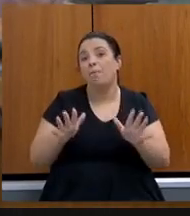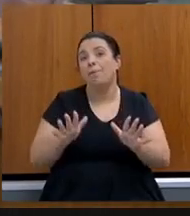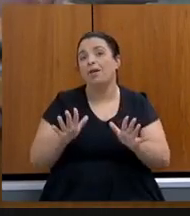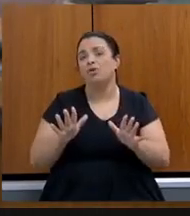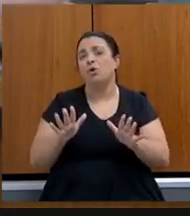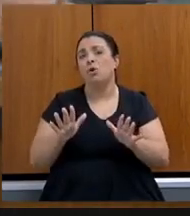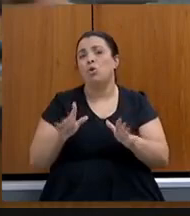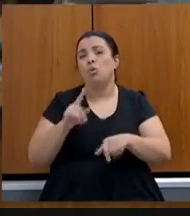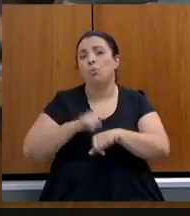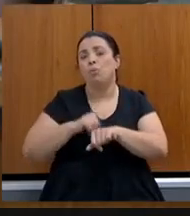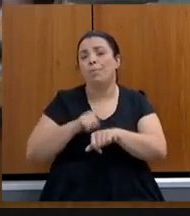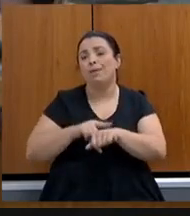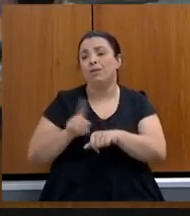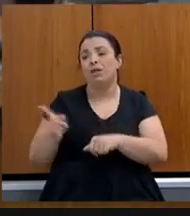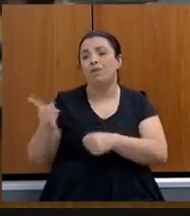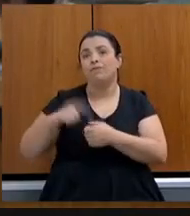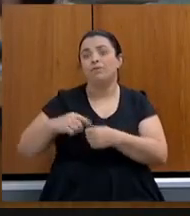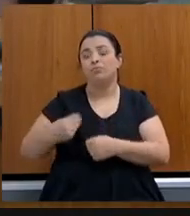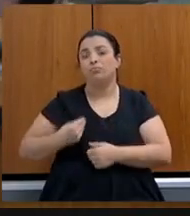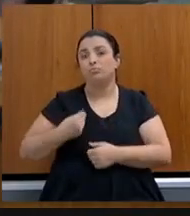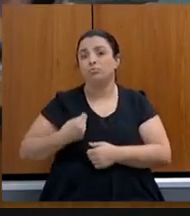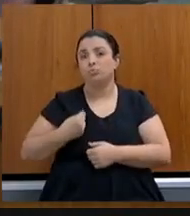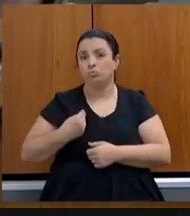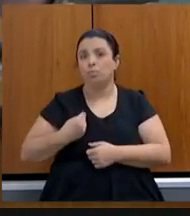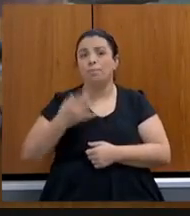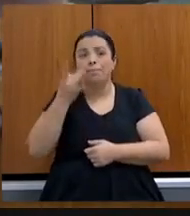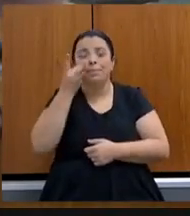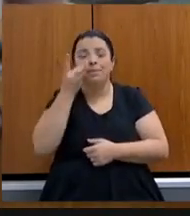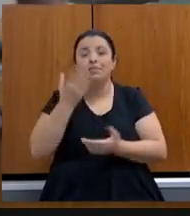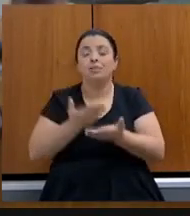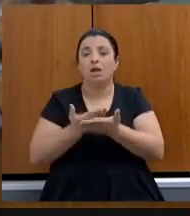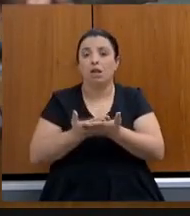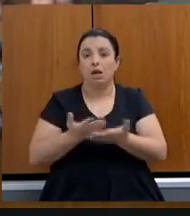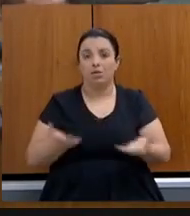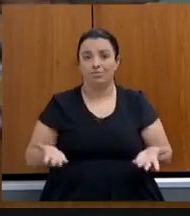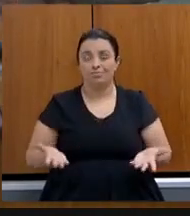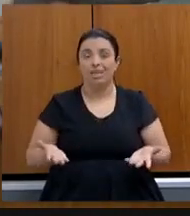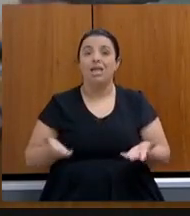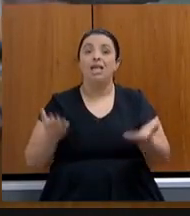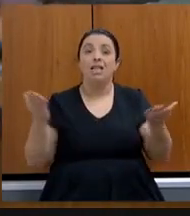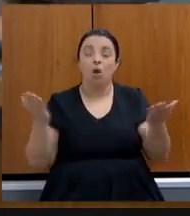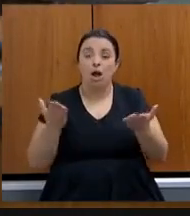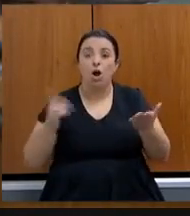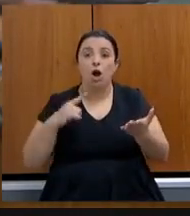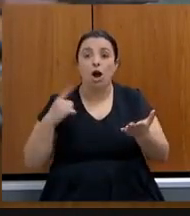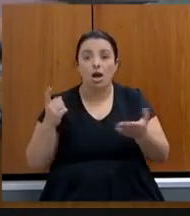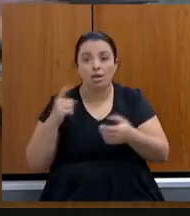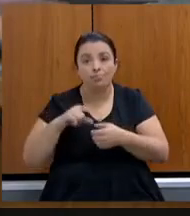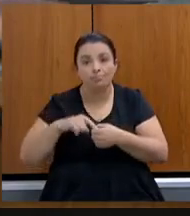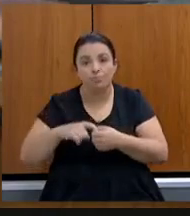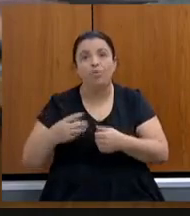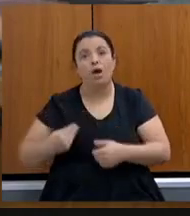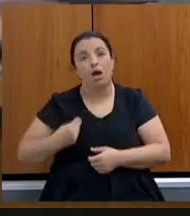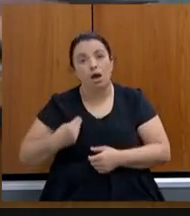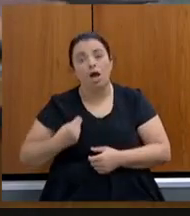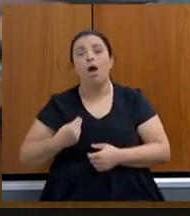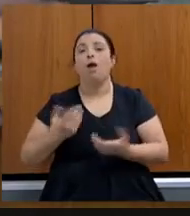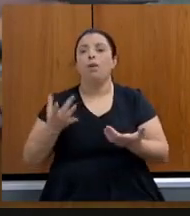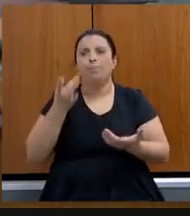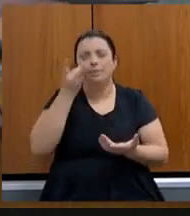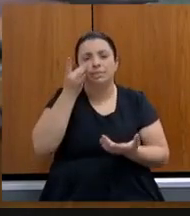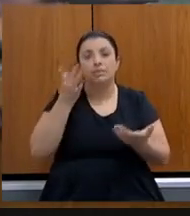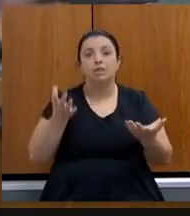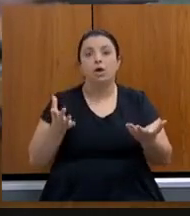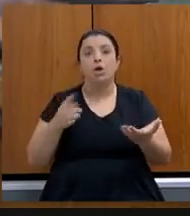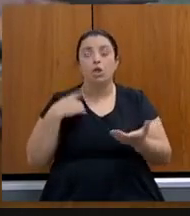presenciais né Nós estamos monitorando agora o restabelecimento das atividades presenciais entendendo que esse é o momento em que a gente